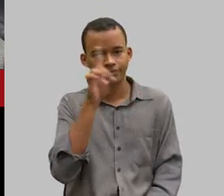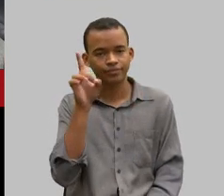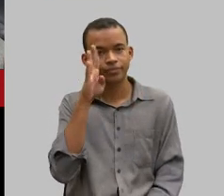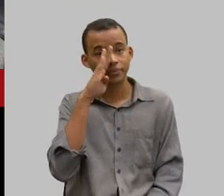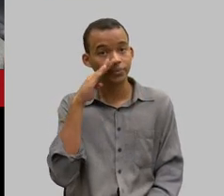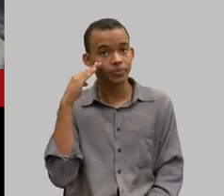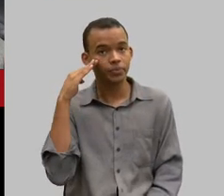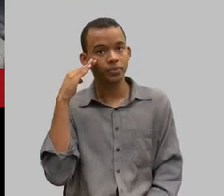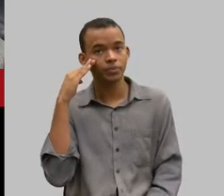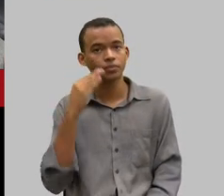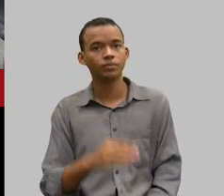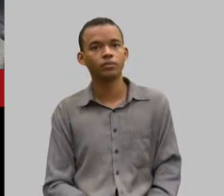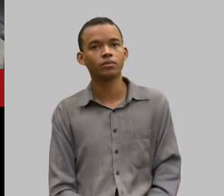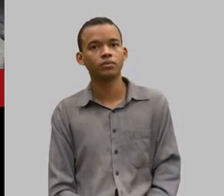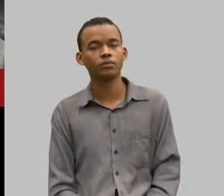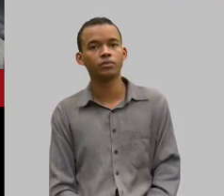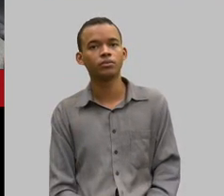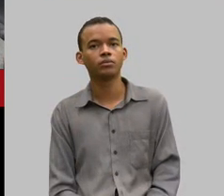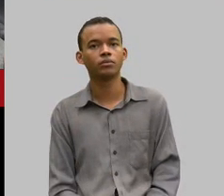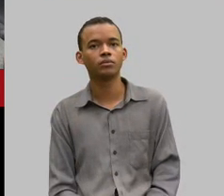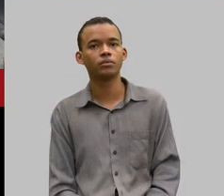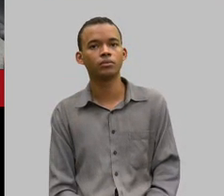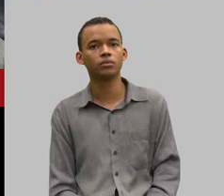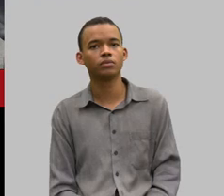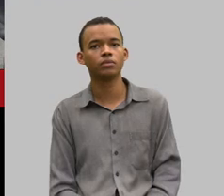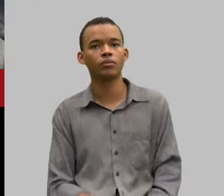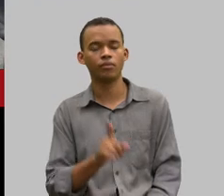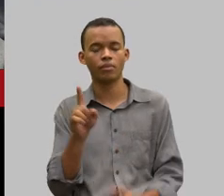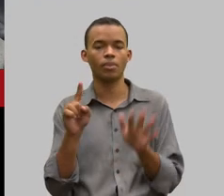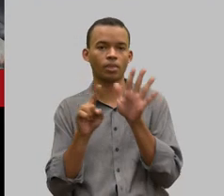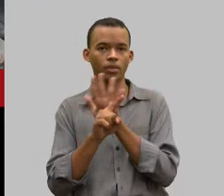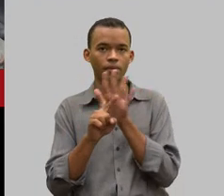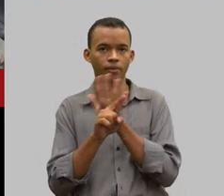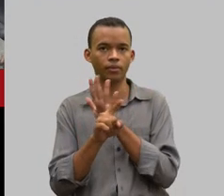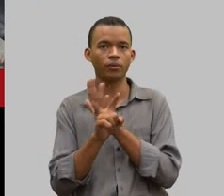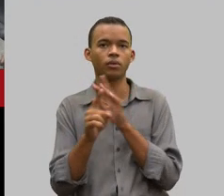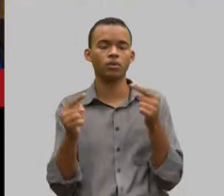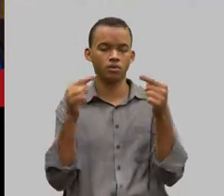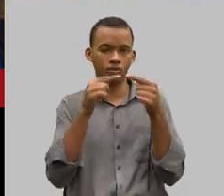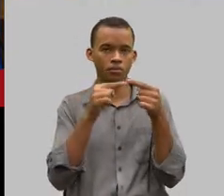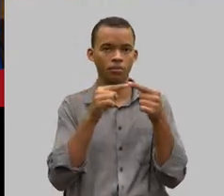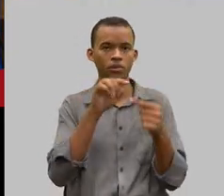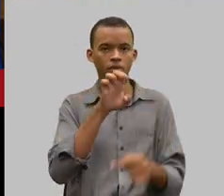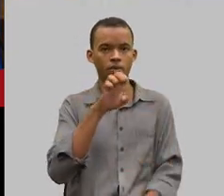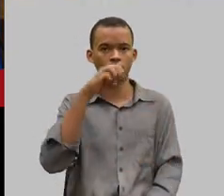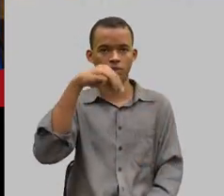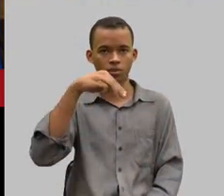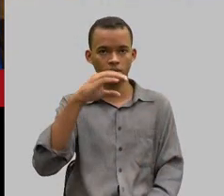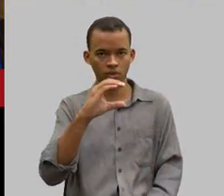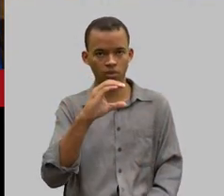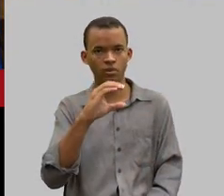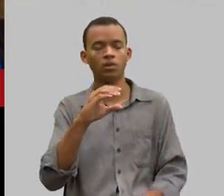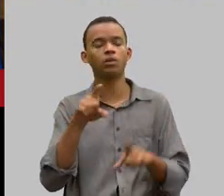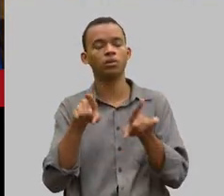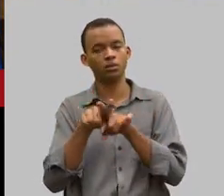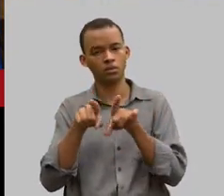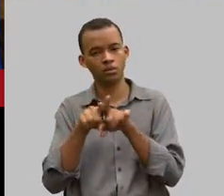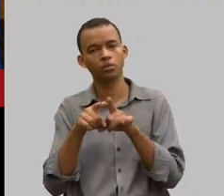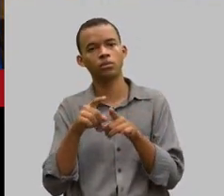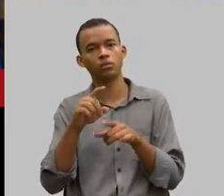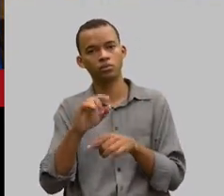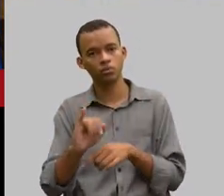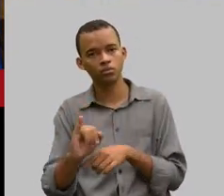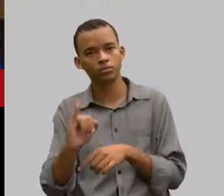deputada deputada vários dos questionamentos t a ver com a Mc Então acho oportuno que são assuntos